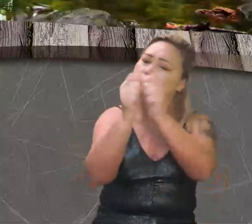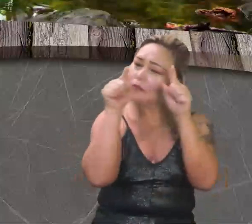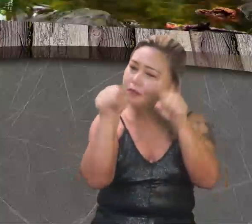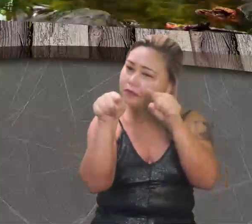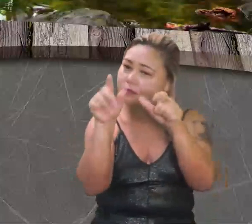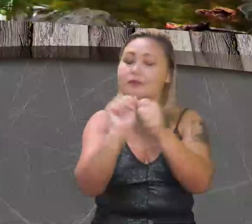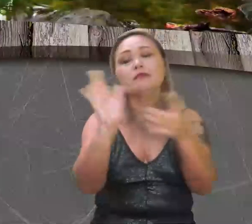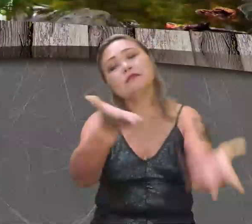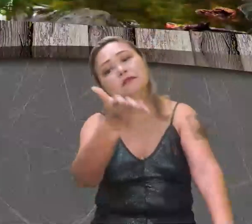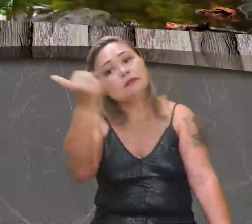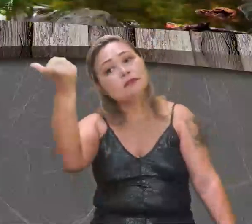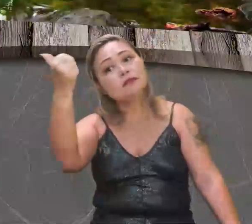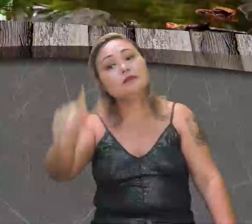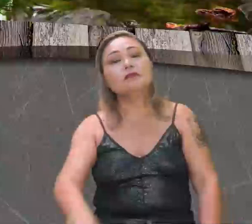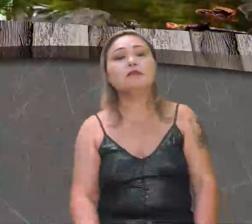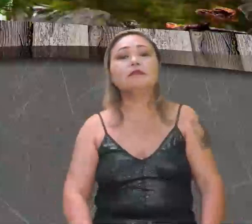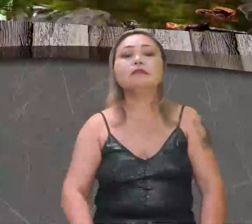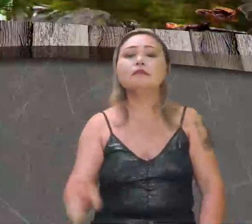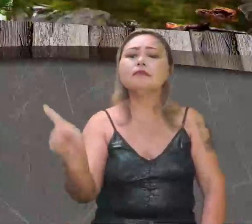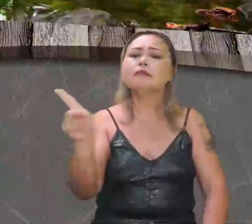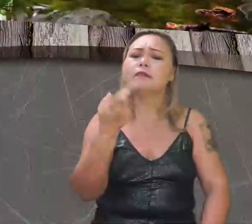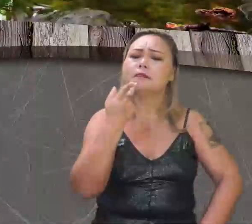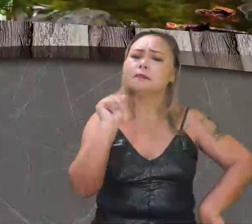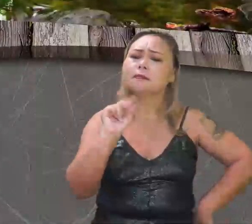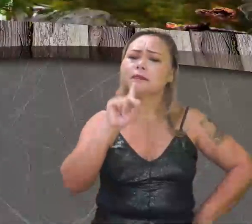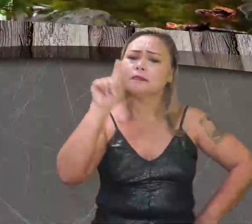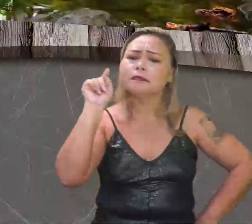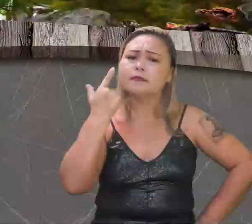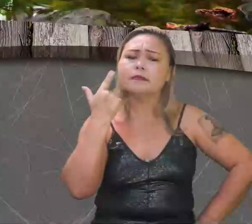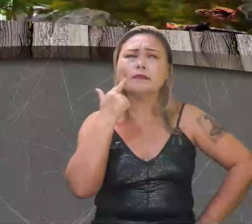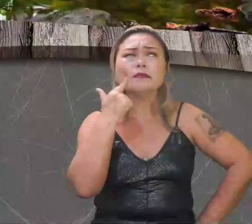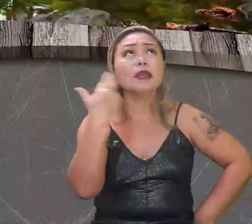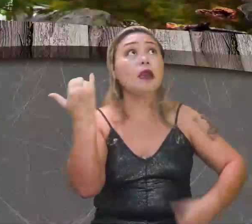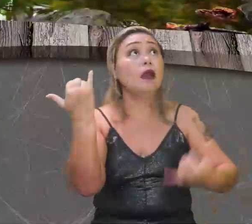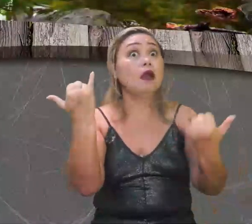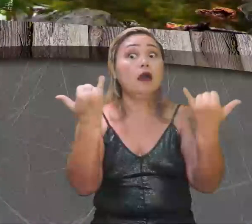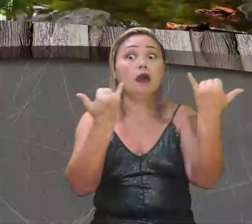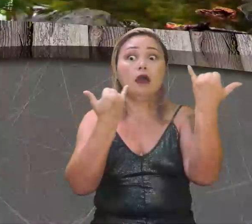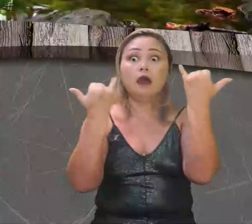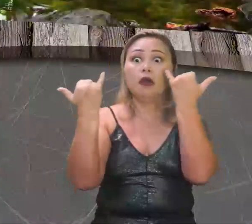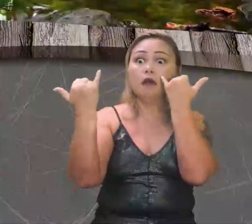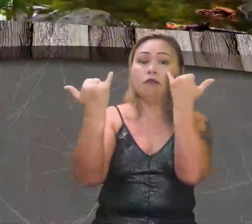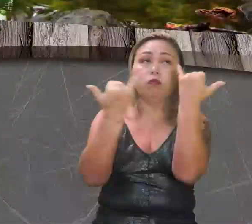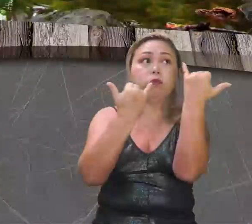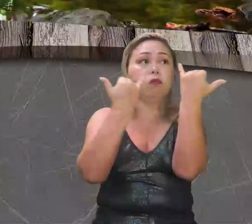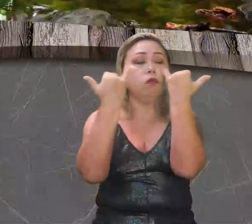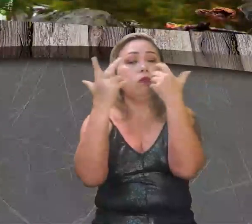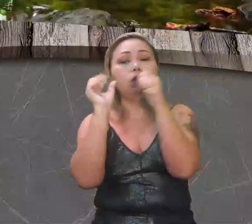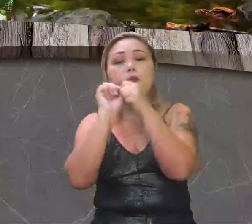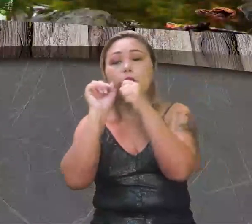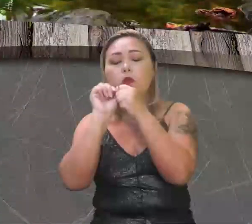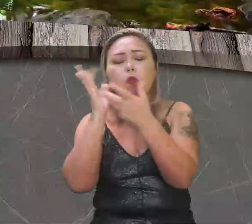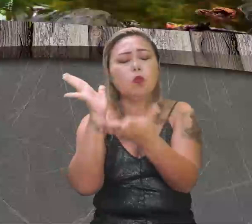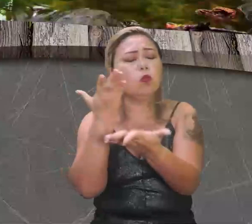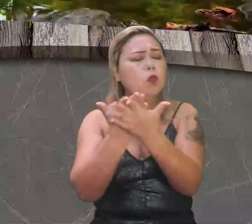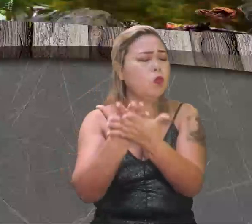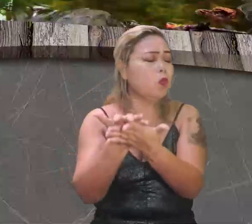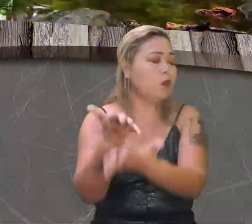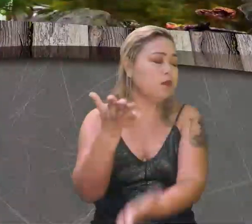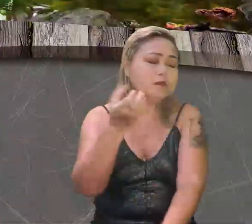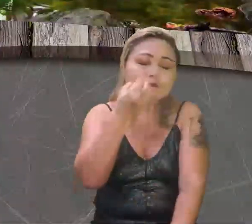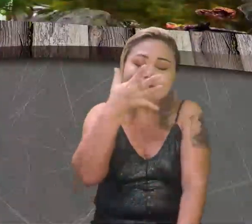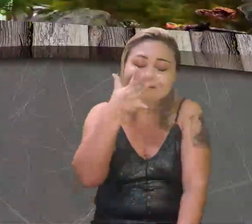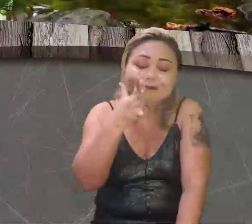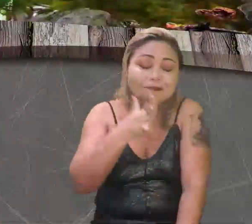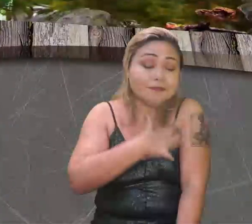vocês. Vamos lá, então? Prof, o que a gente estava falando mesmo? Muita informação. E, olha, sinceramente, essa aula é muito gostosa,